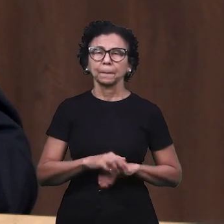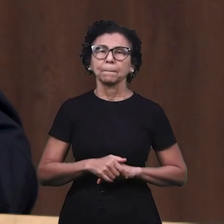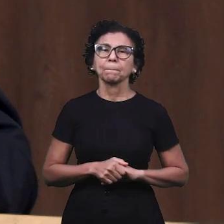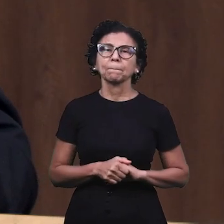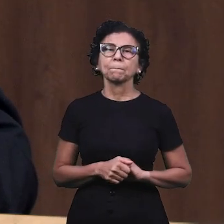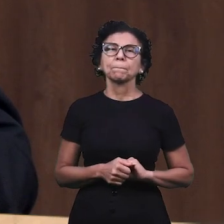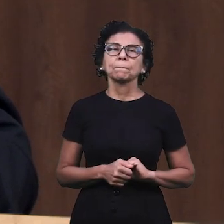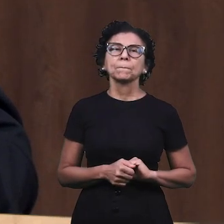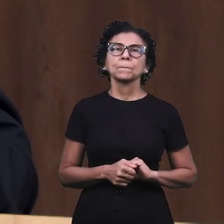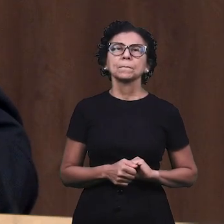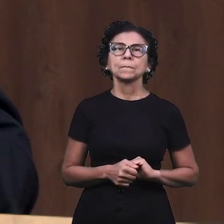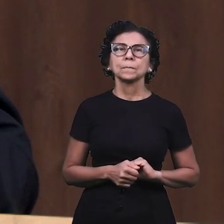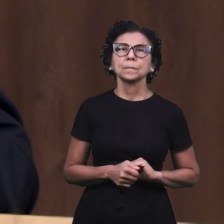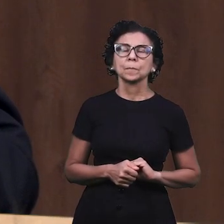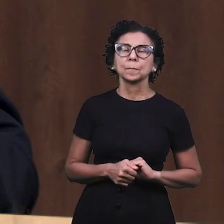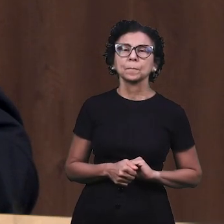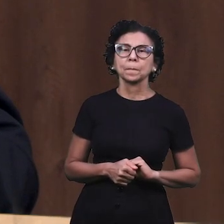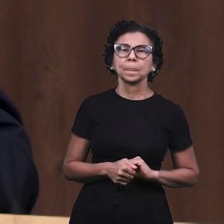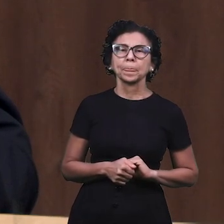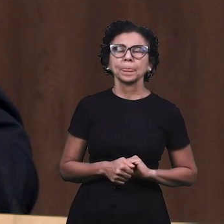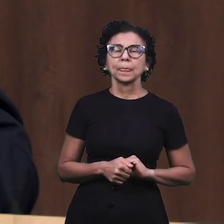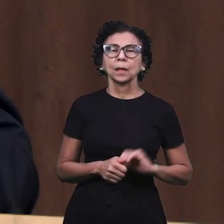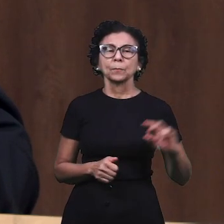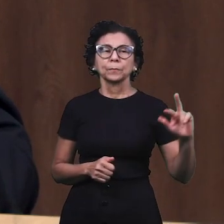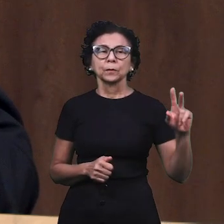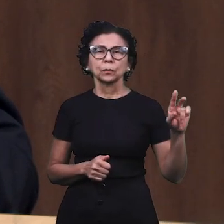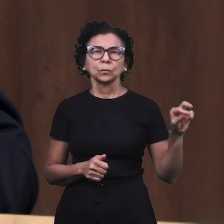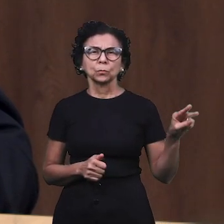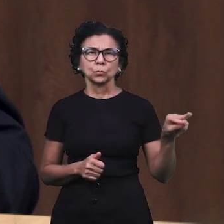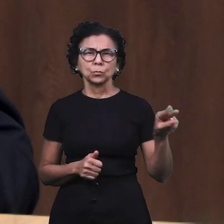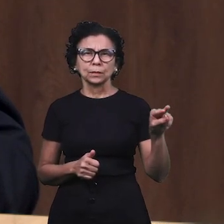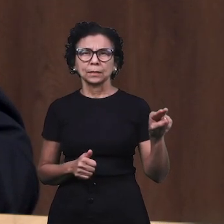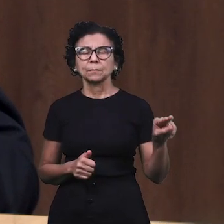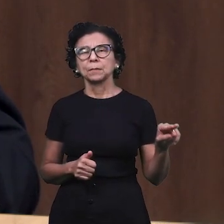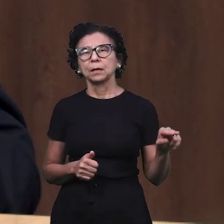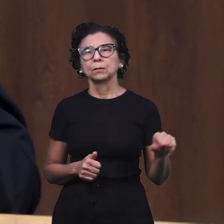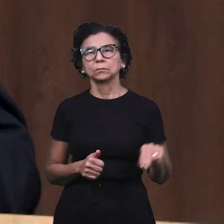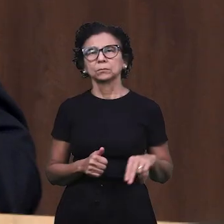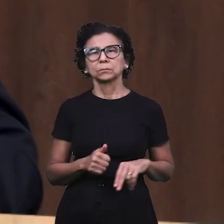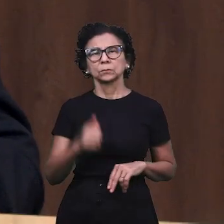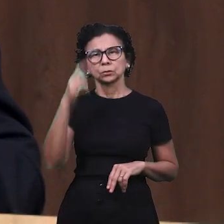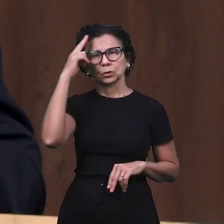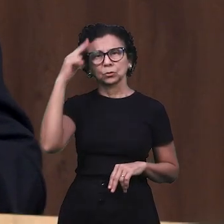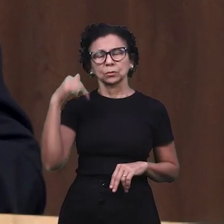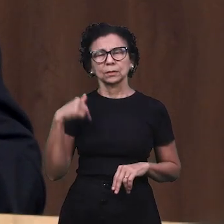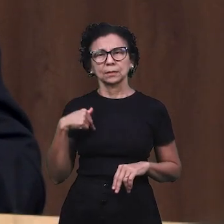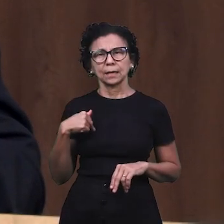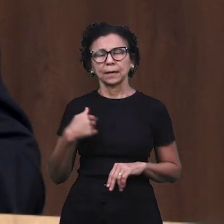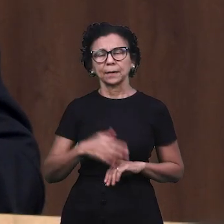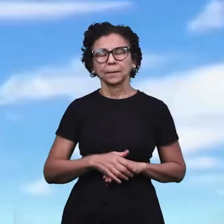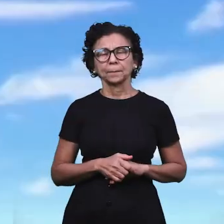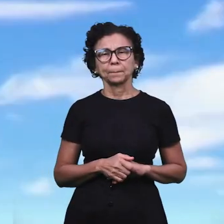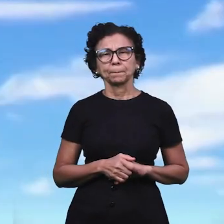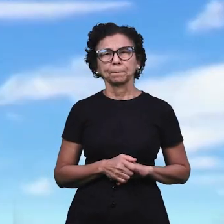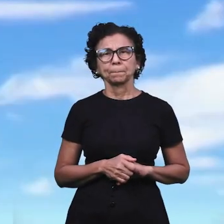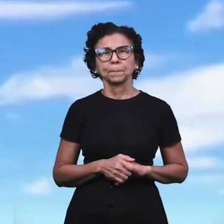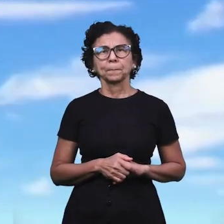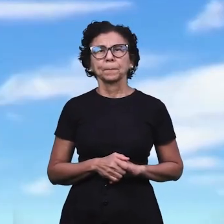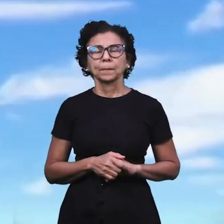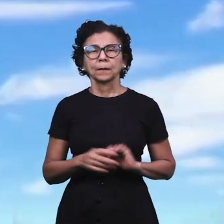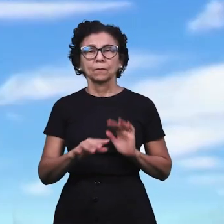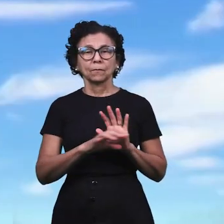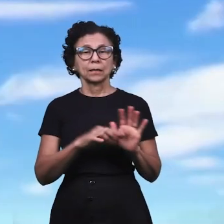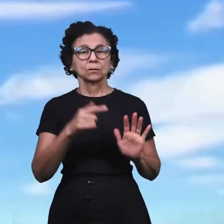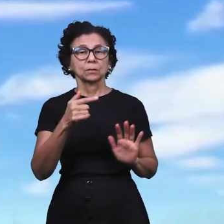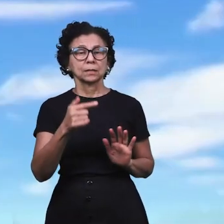os irmãos de José dizem a seu pai Jacó. O texto diz assim, verso 7, e eles